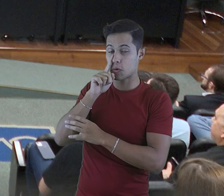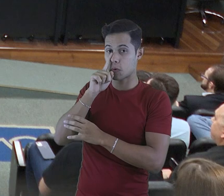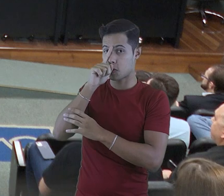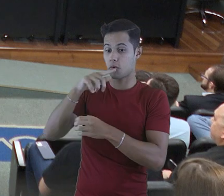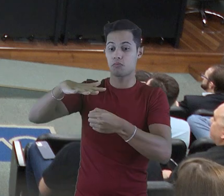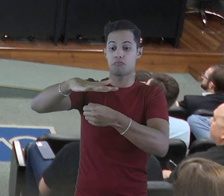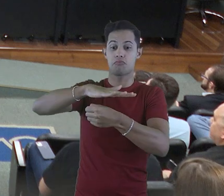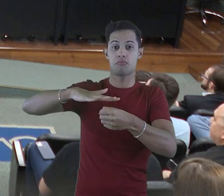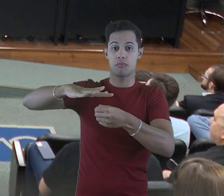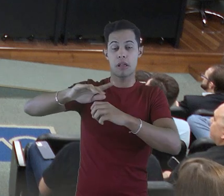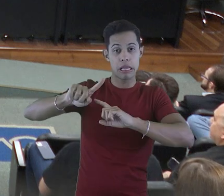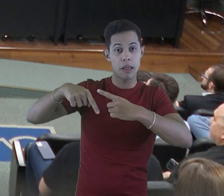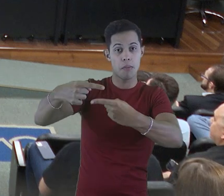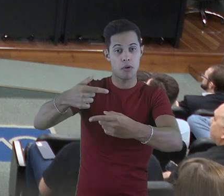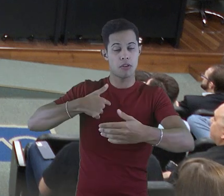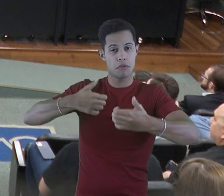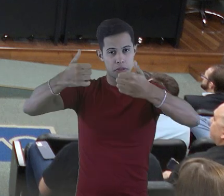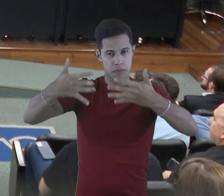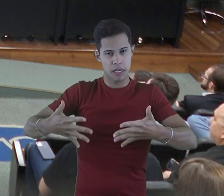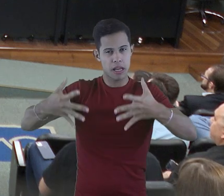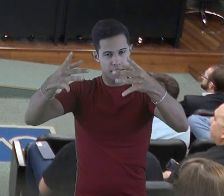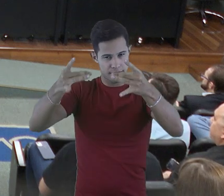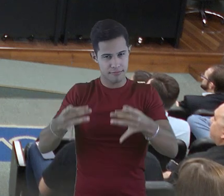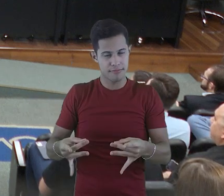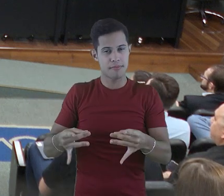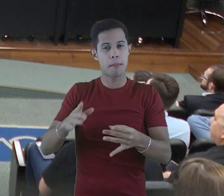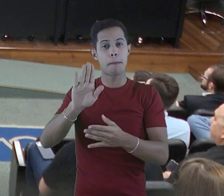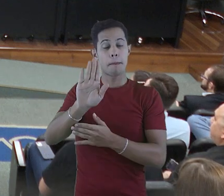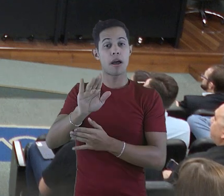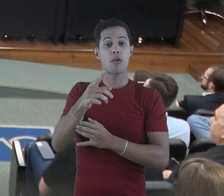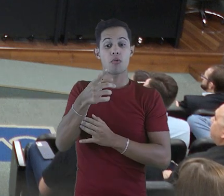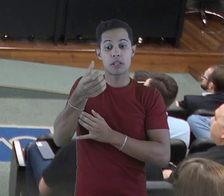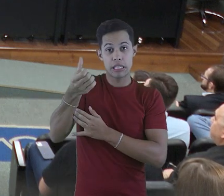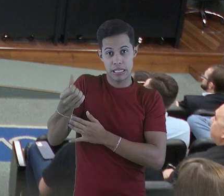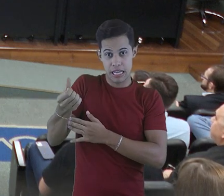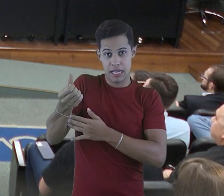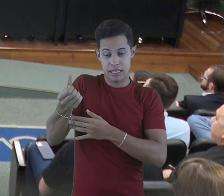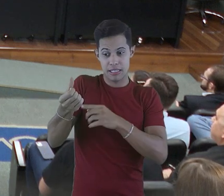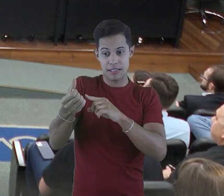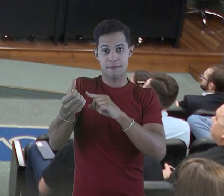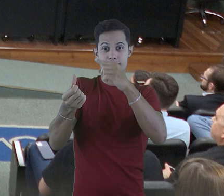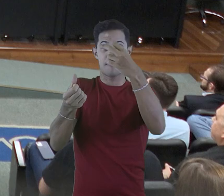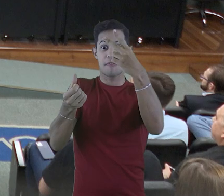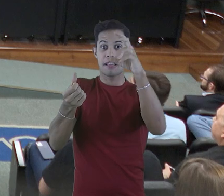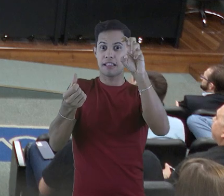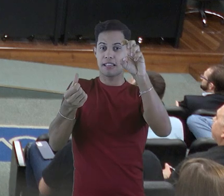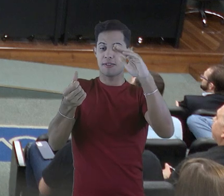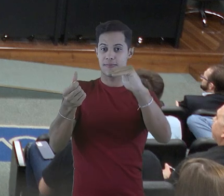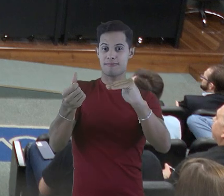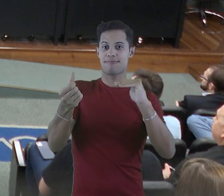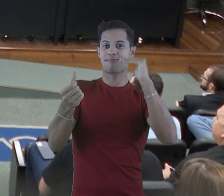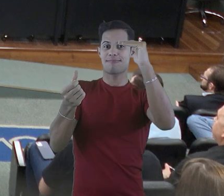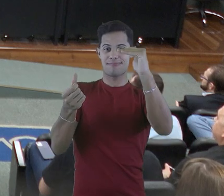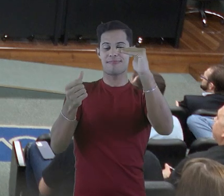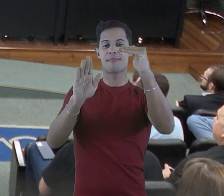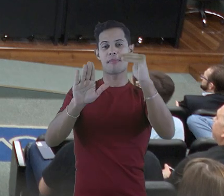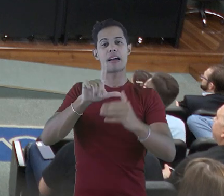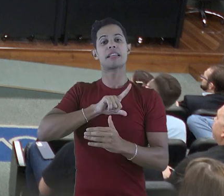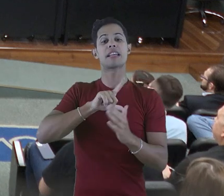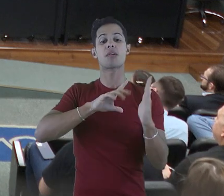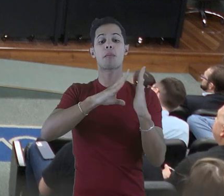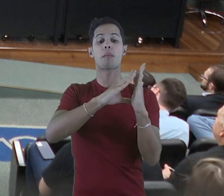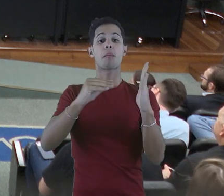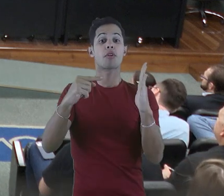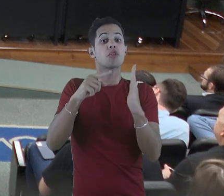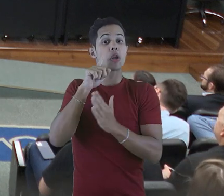o 16 é mais baixo que o 25 concordam? só que ali você tem uma matriz de riscos priorização então onde é que você vai